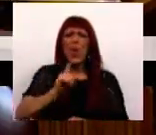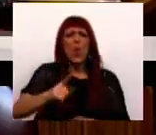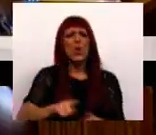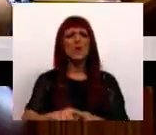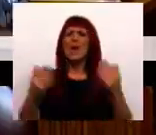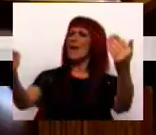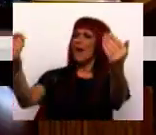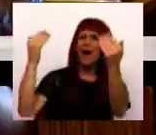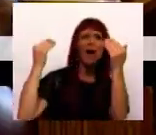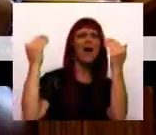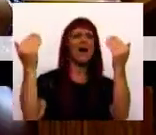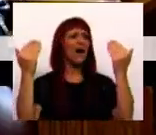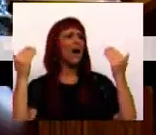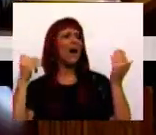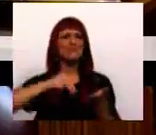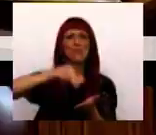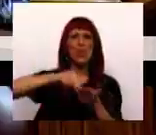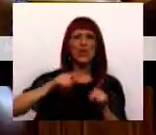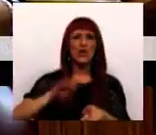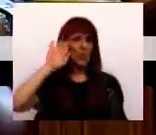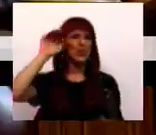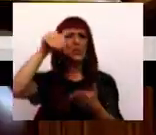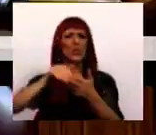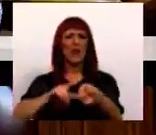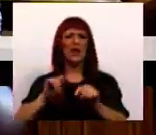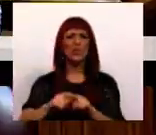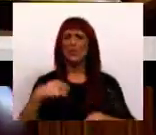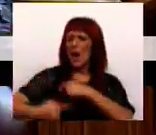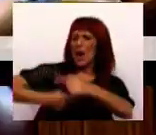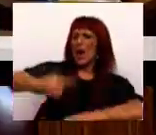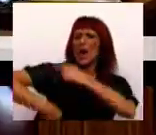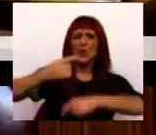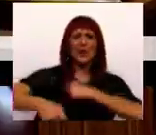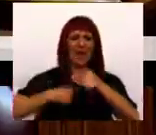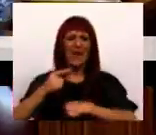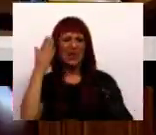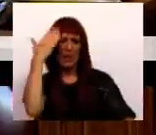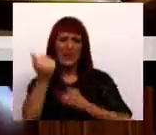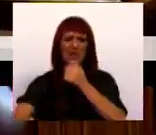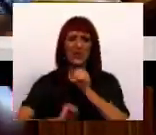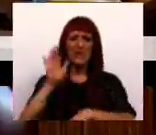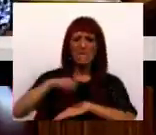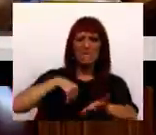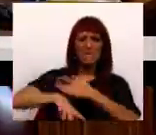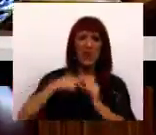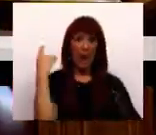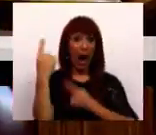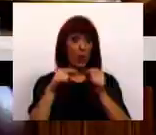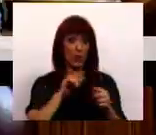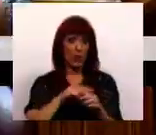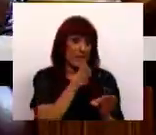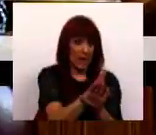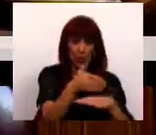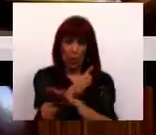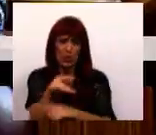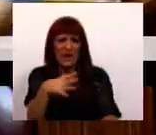é saudar e exaltar as consequências deste ritmo e desta capacidade de realização em alguns destes